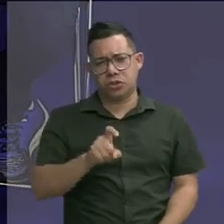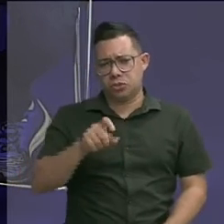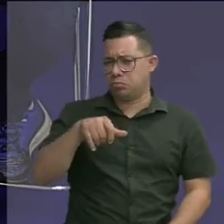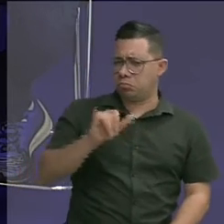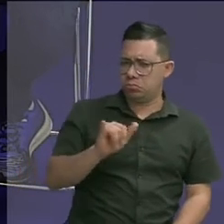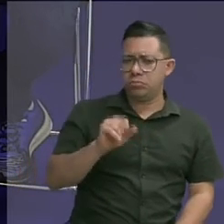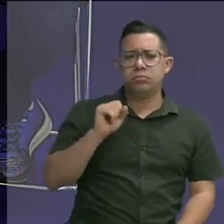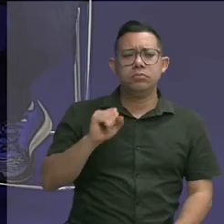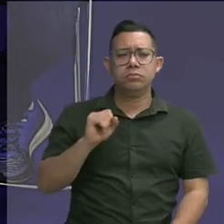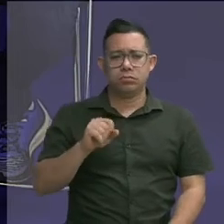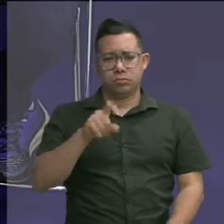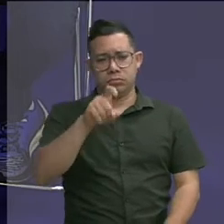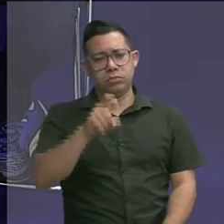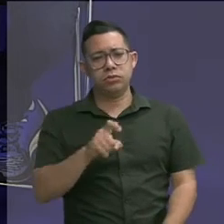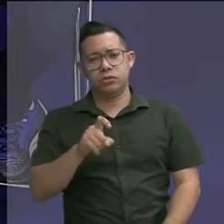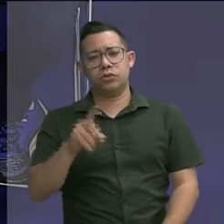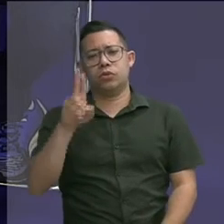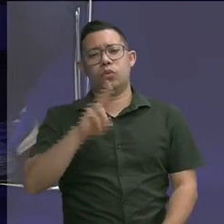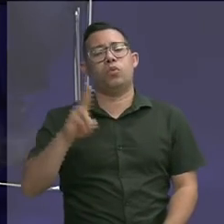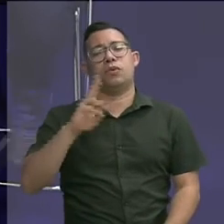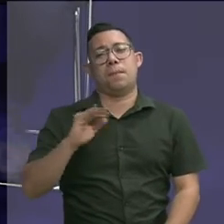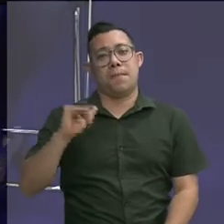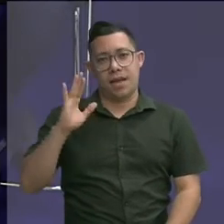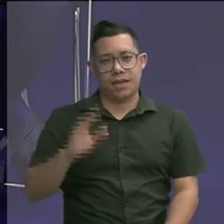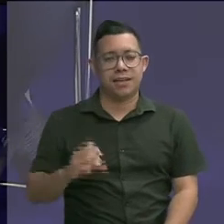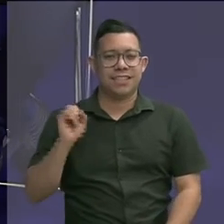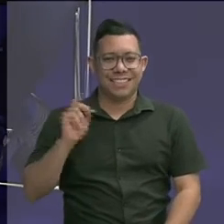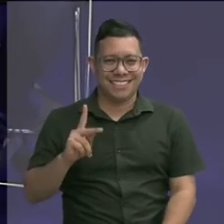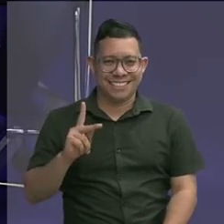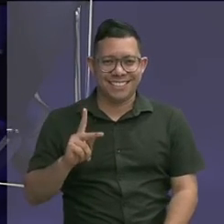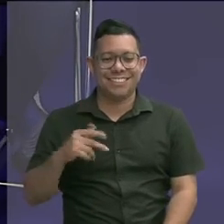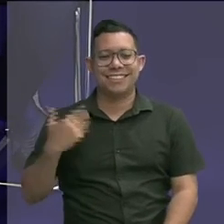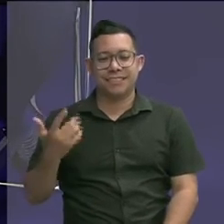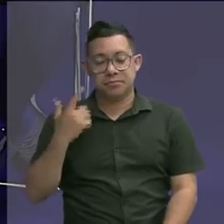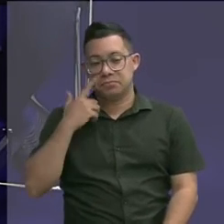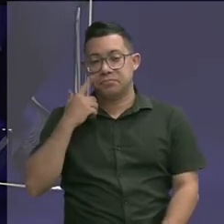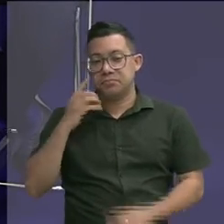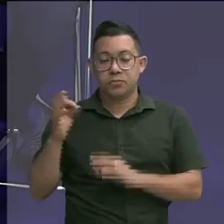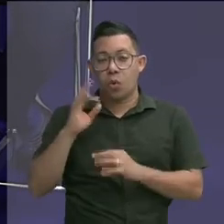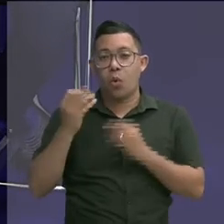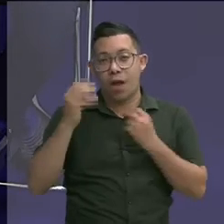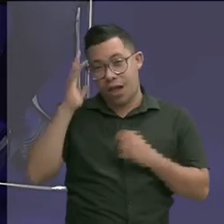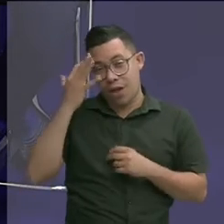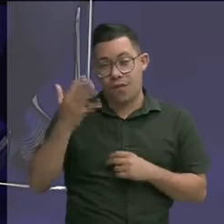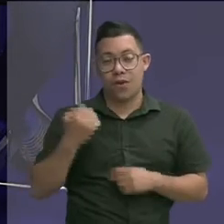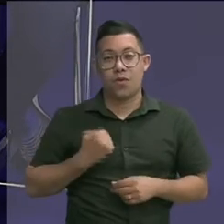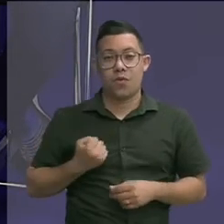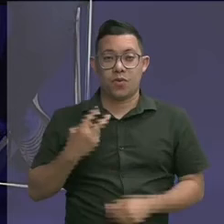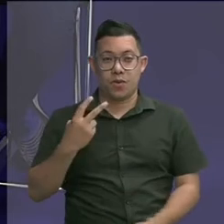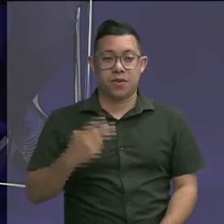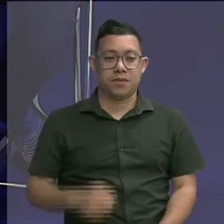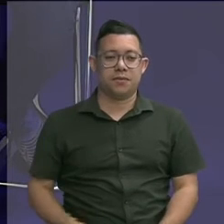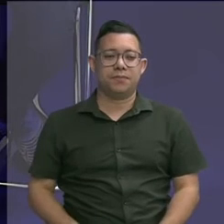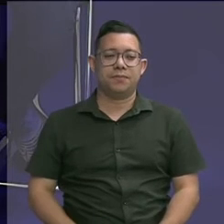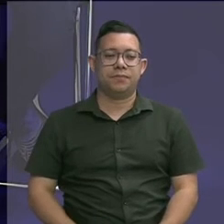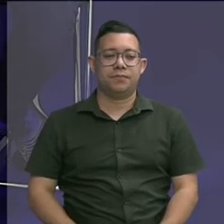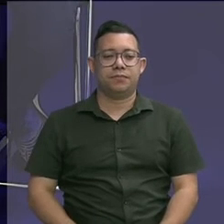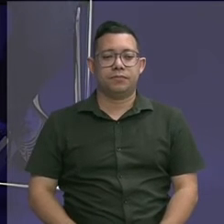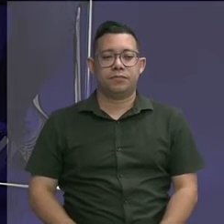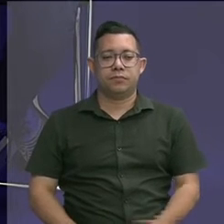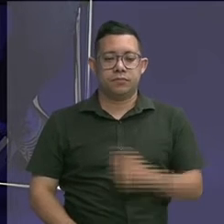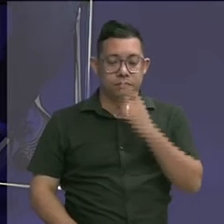tá pode ser Y mas é que X é uma das mais utilizados Tá bom então vamos ver como resolver a dor Então vamos lá ó